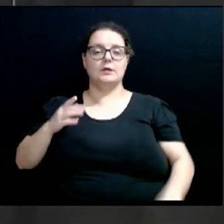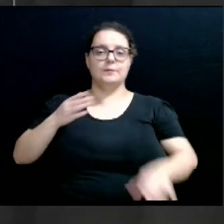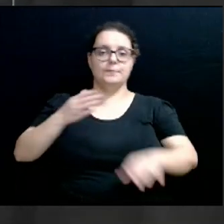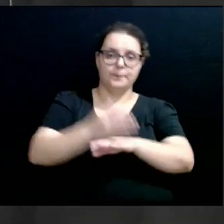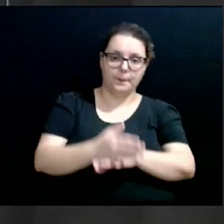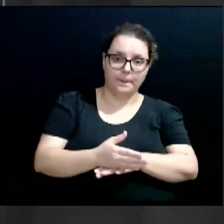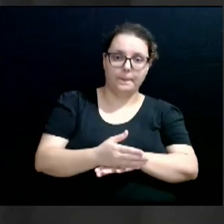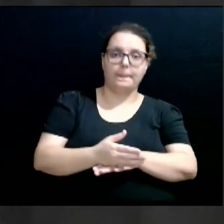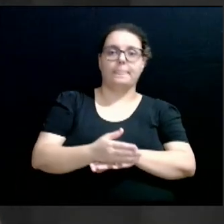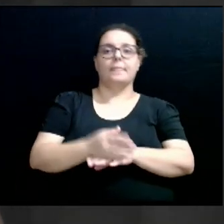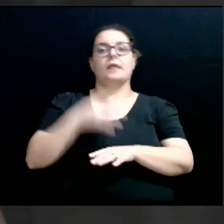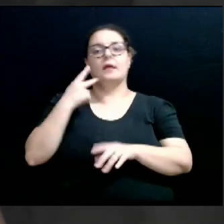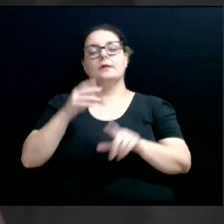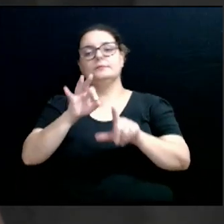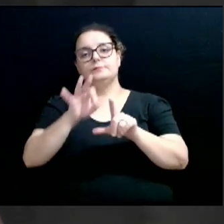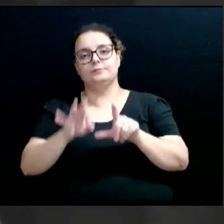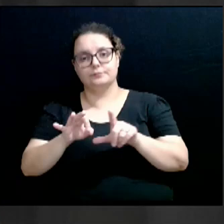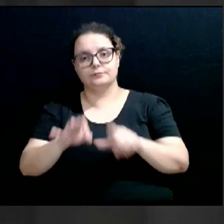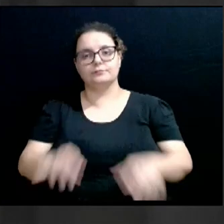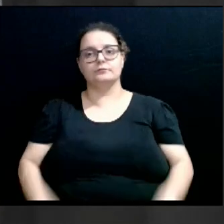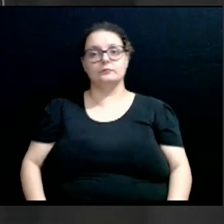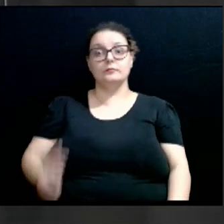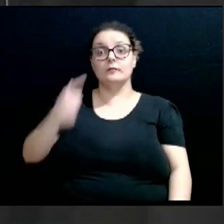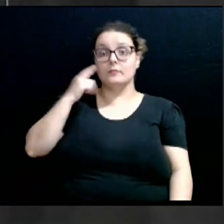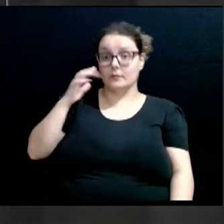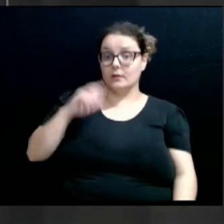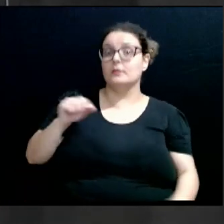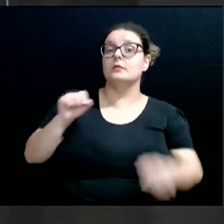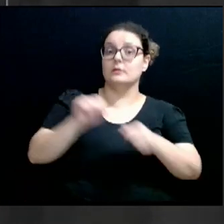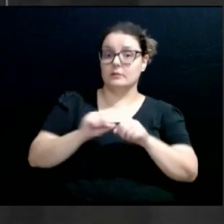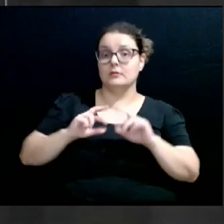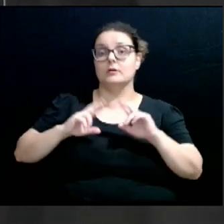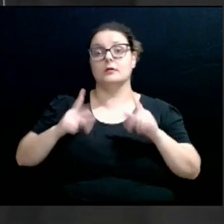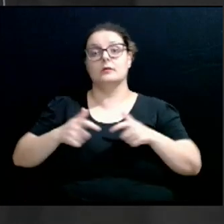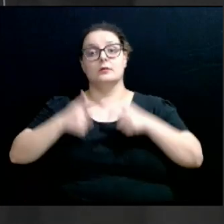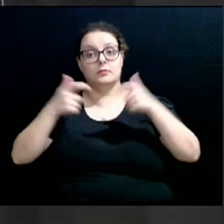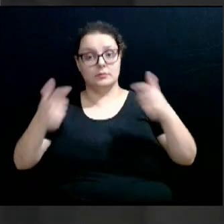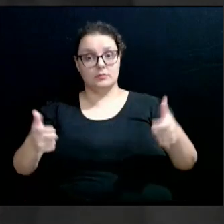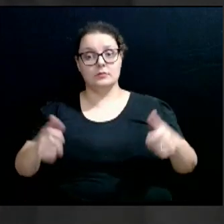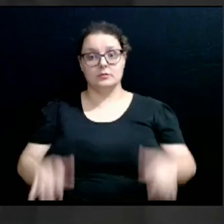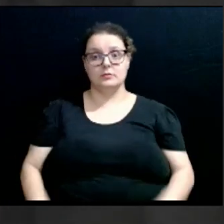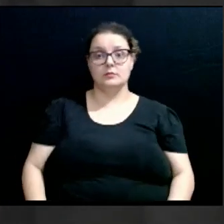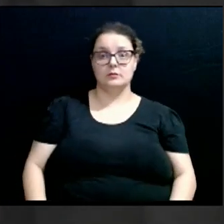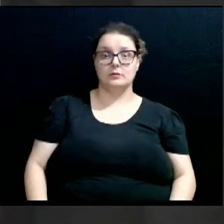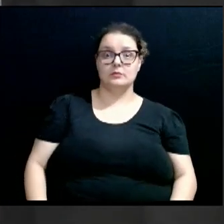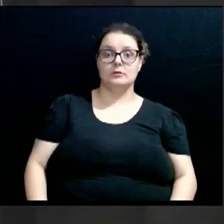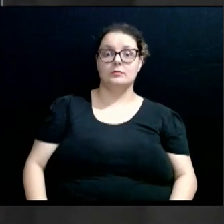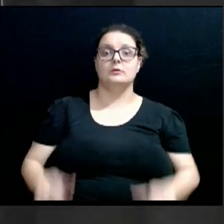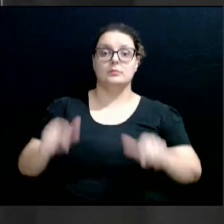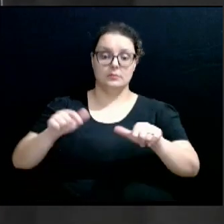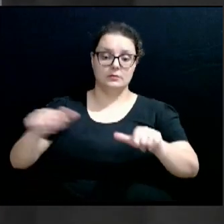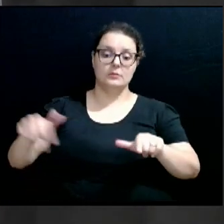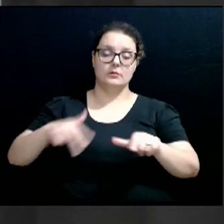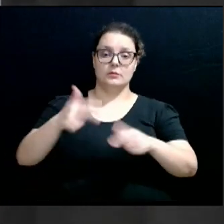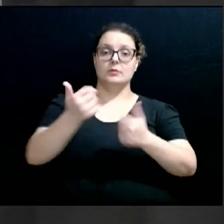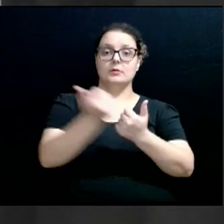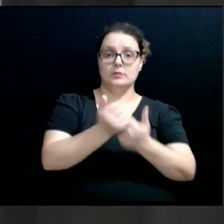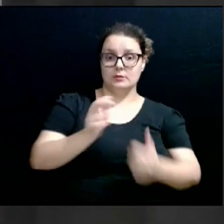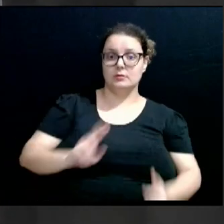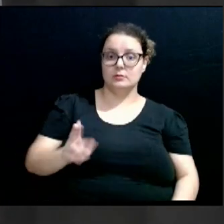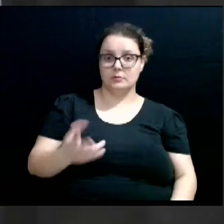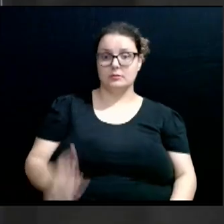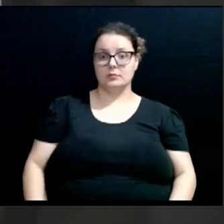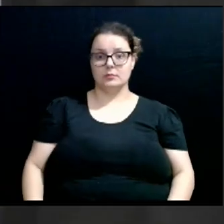cotas, e penso que isso fez muita diferença nesse lugar que eu ocupo, né, por saber, eu tenho muito orgulho de dizer